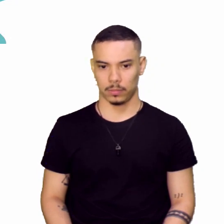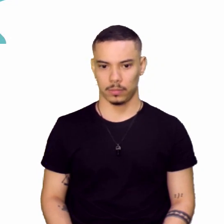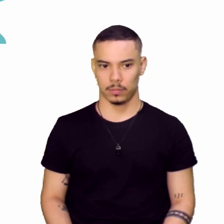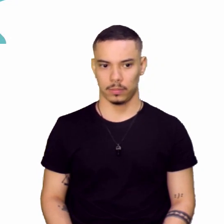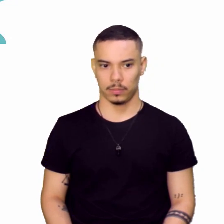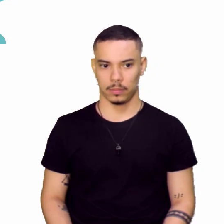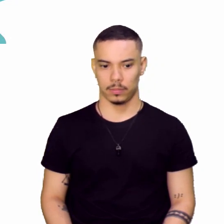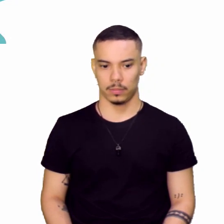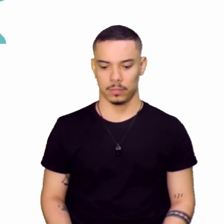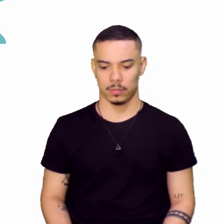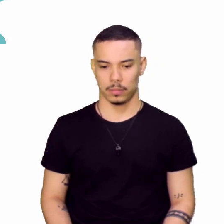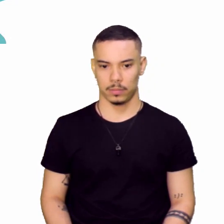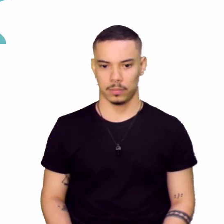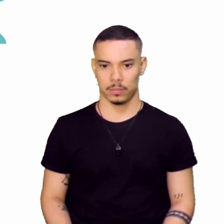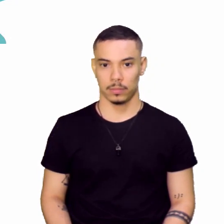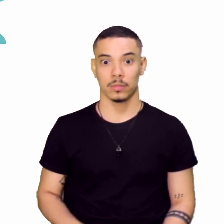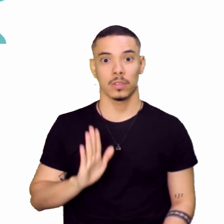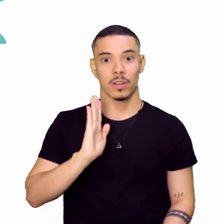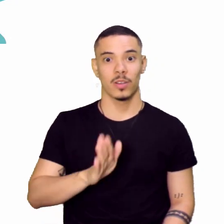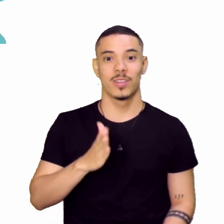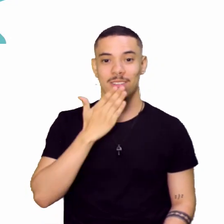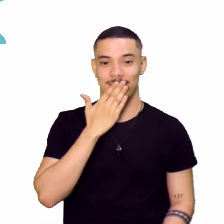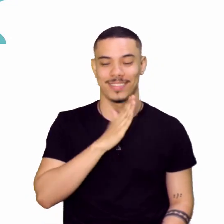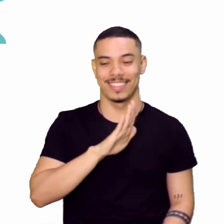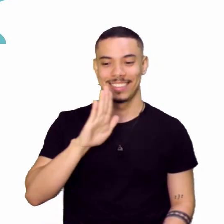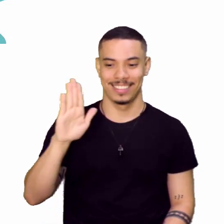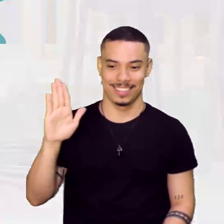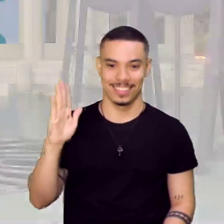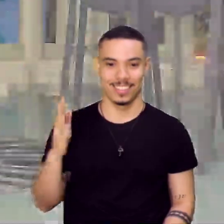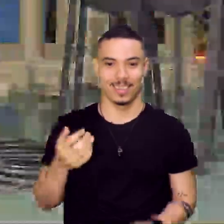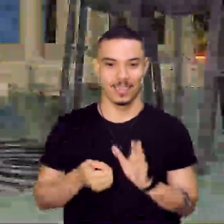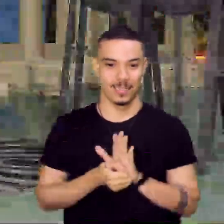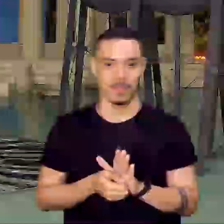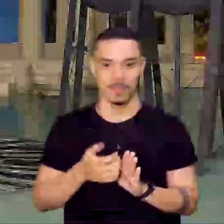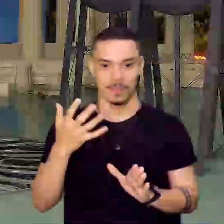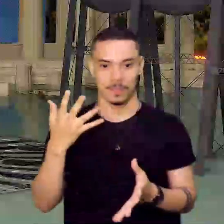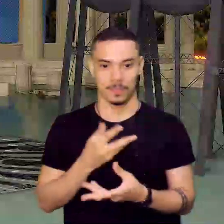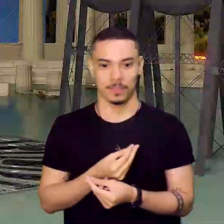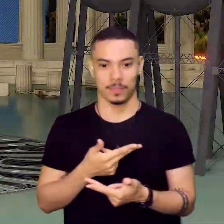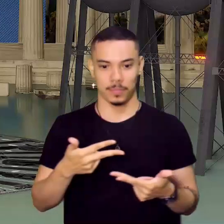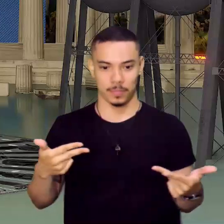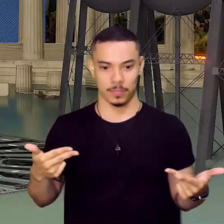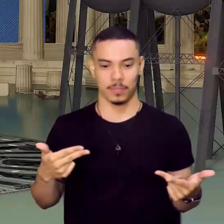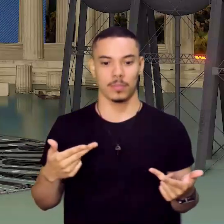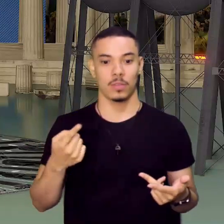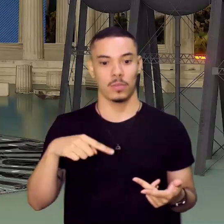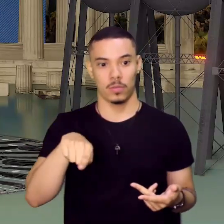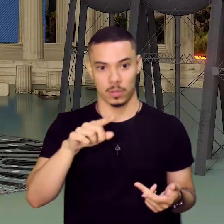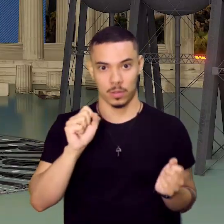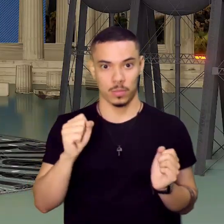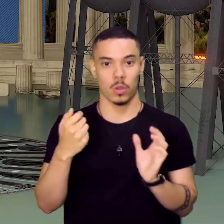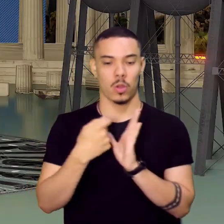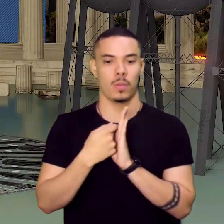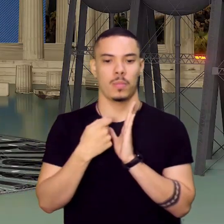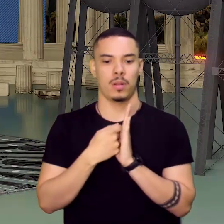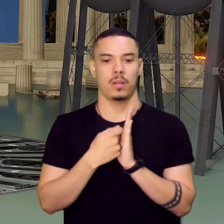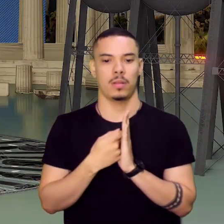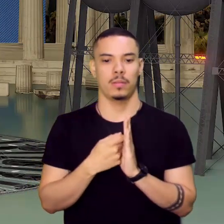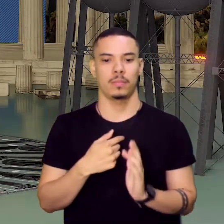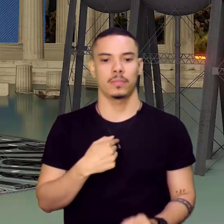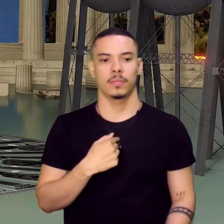só uma já prometi um bocado de coisa né nas nossas aulas vocês vão cobrando tá eu